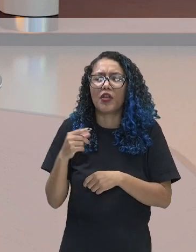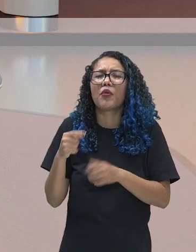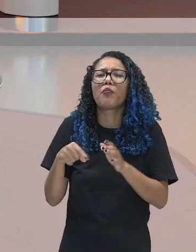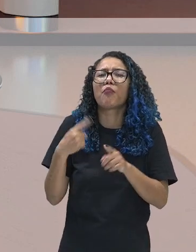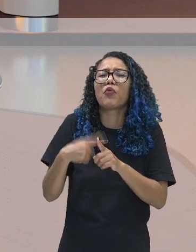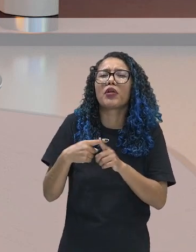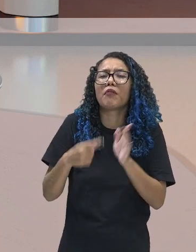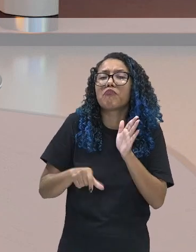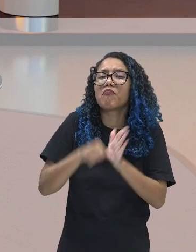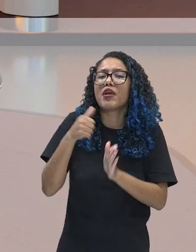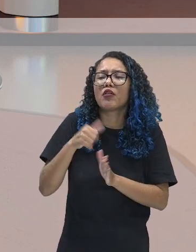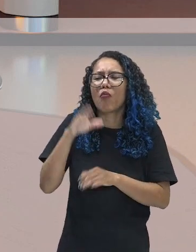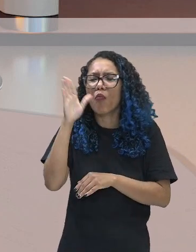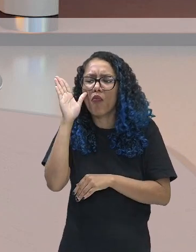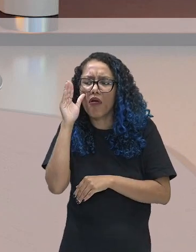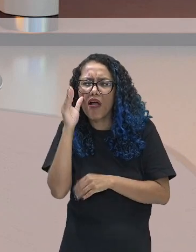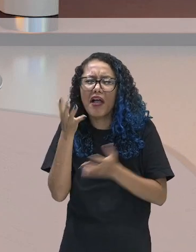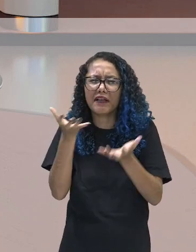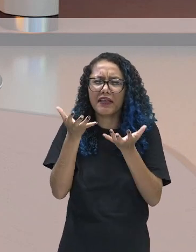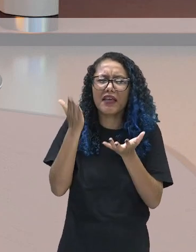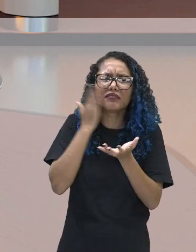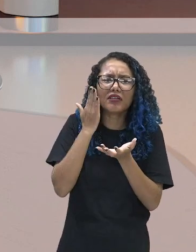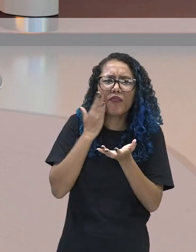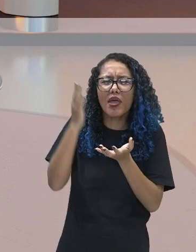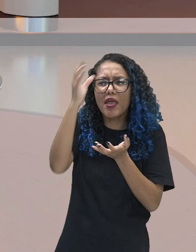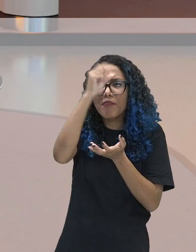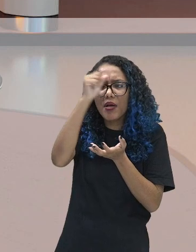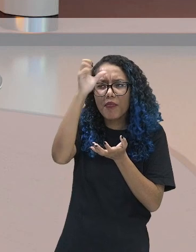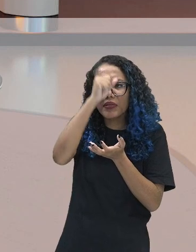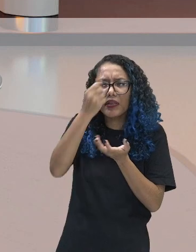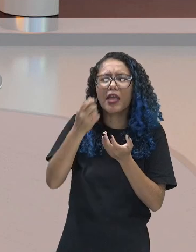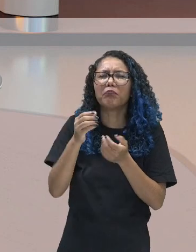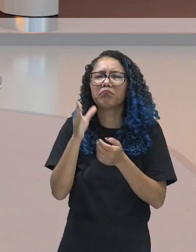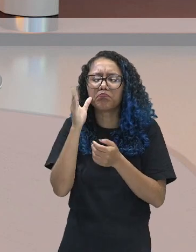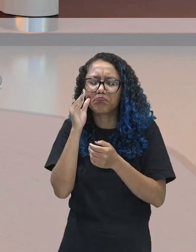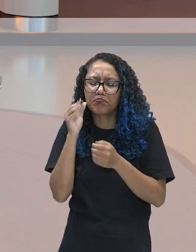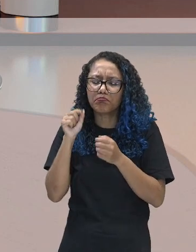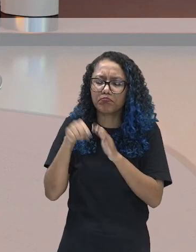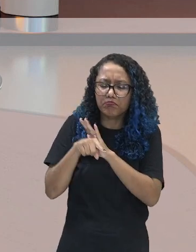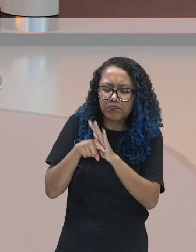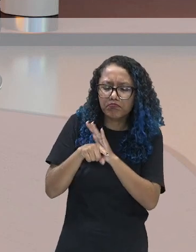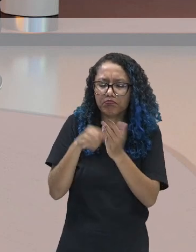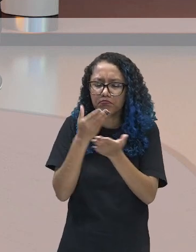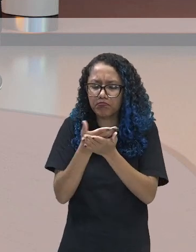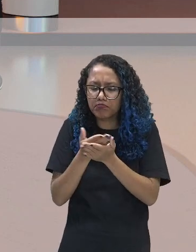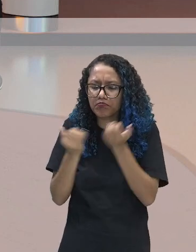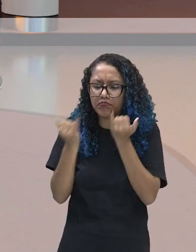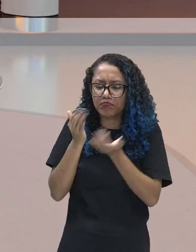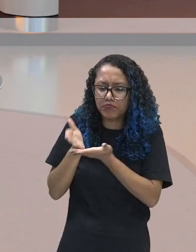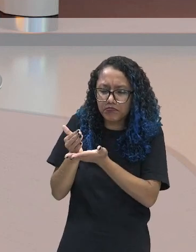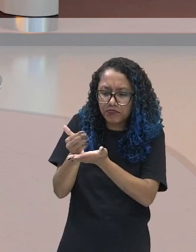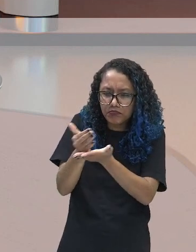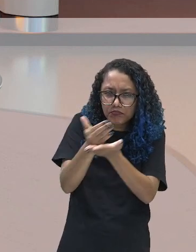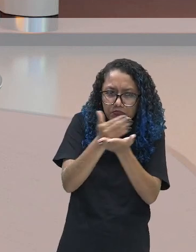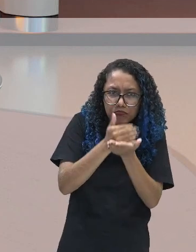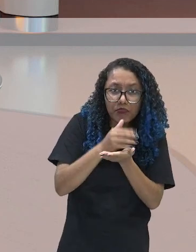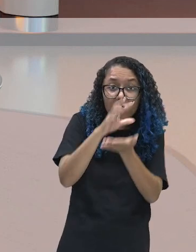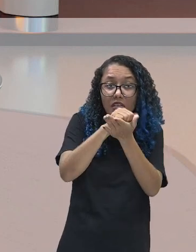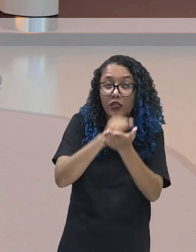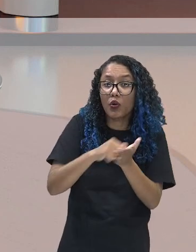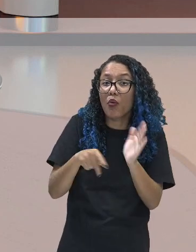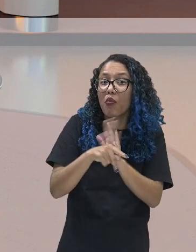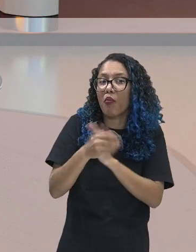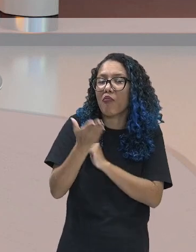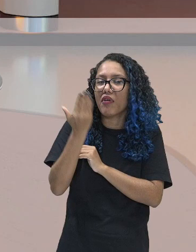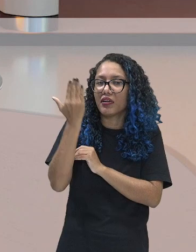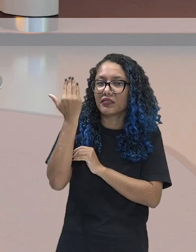de conhecer, a partir dessa curiosidade a gente investiga, a gente cataloga vestígios do passado, que